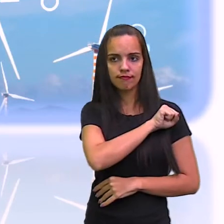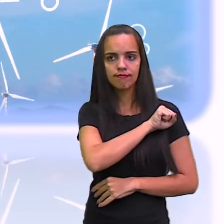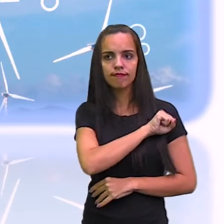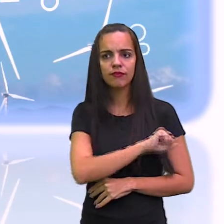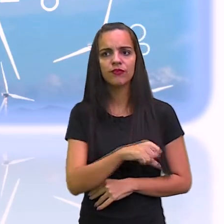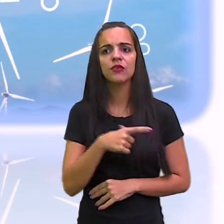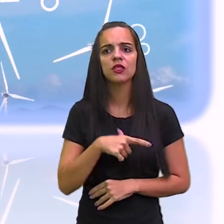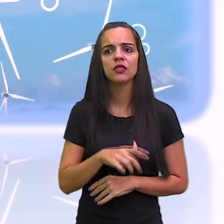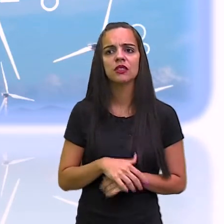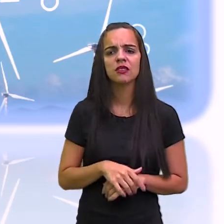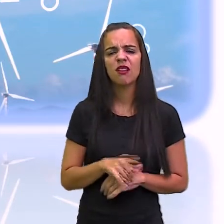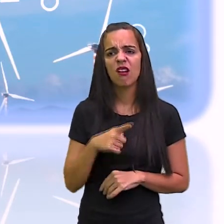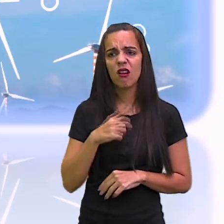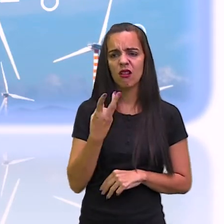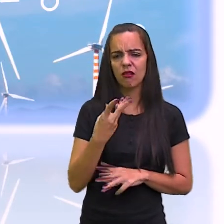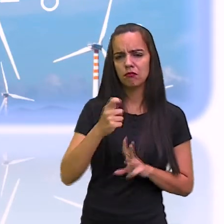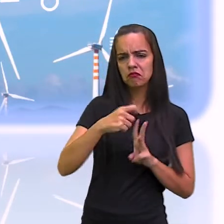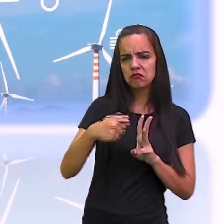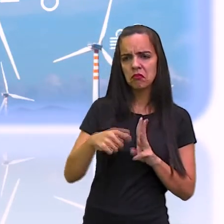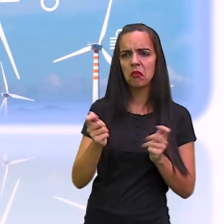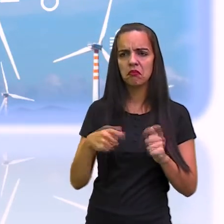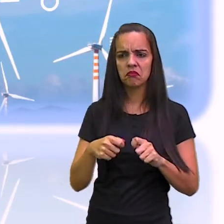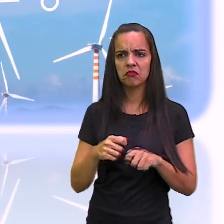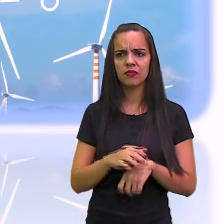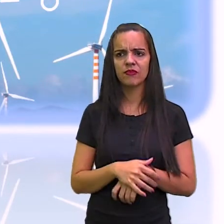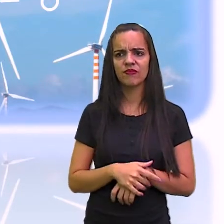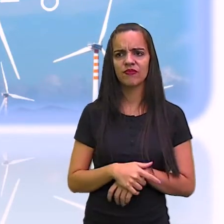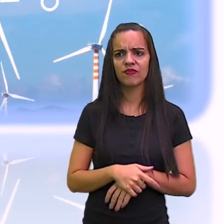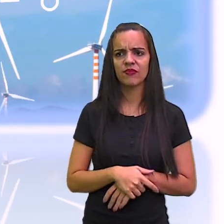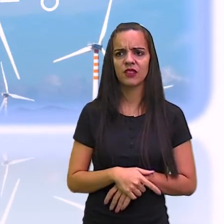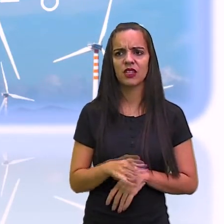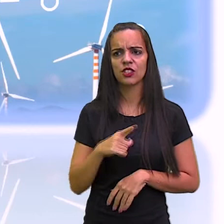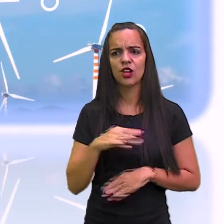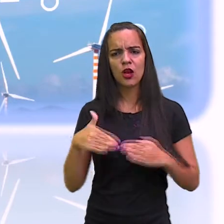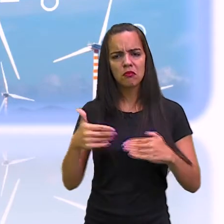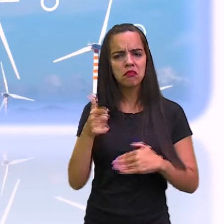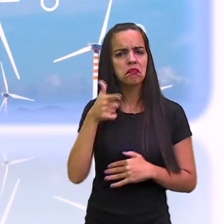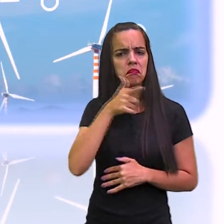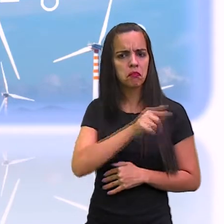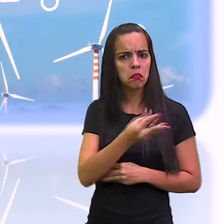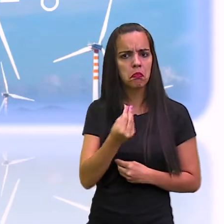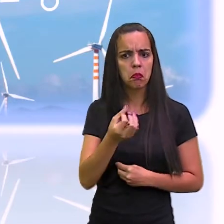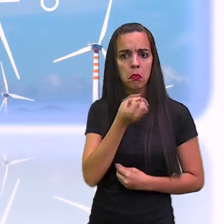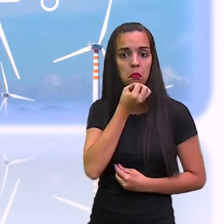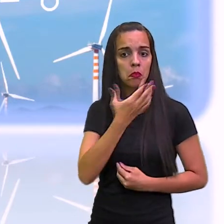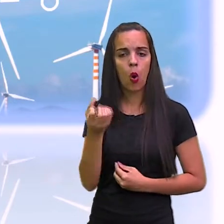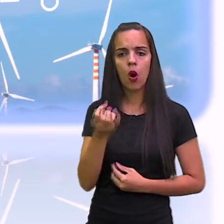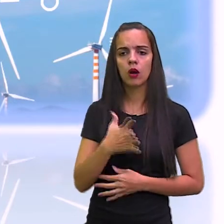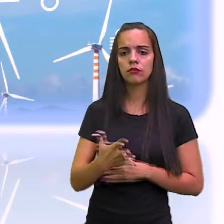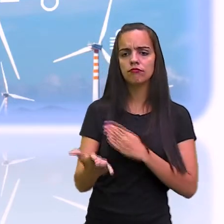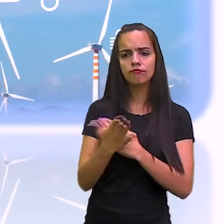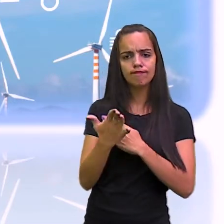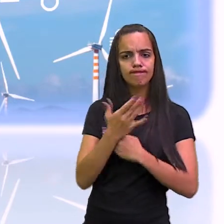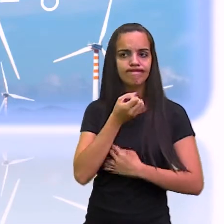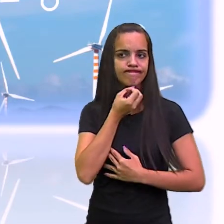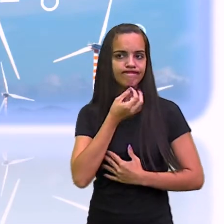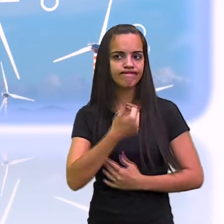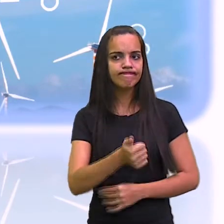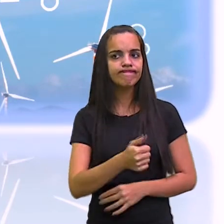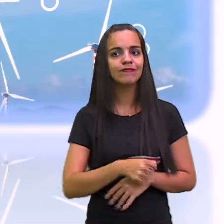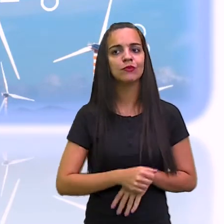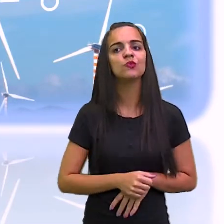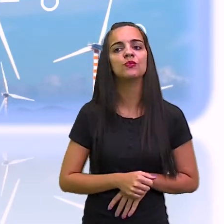menos de 6 meses. Olha bem quanta vantagem tem a energia eólica. E